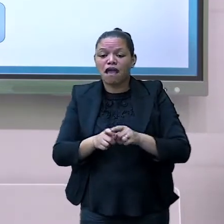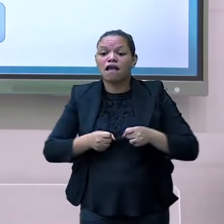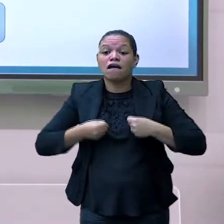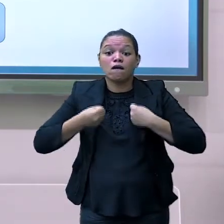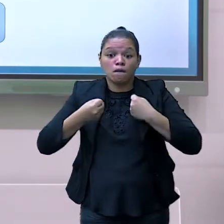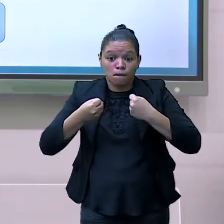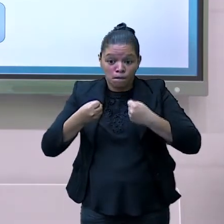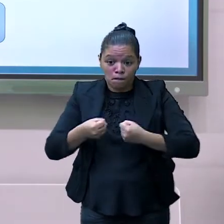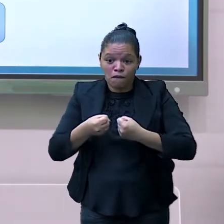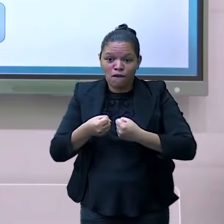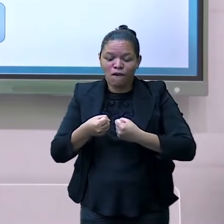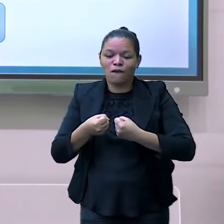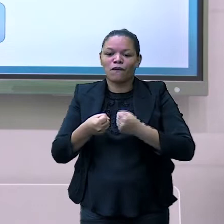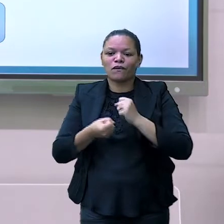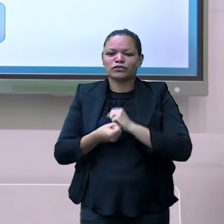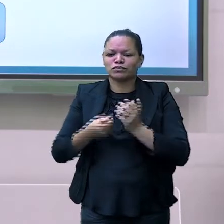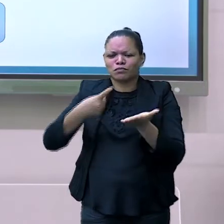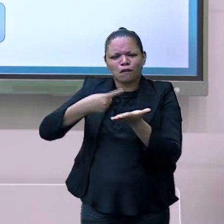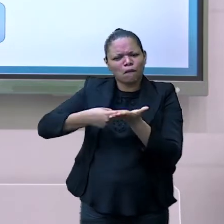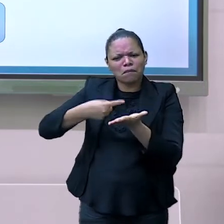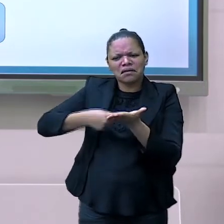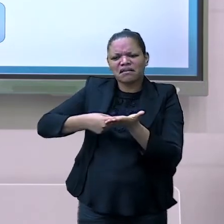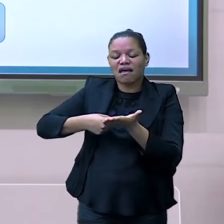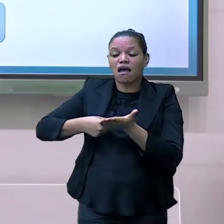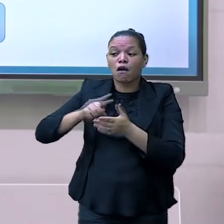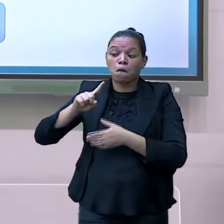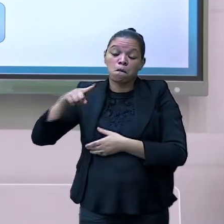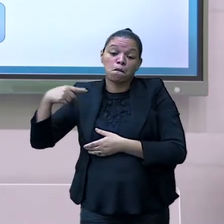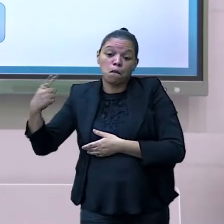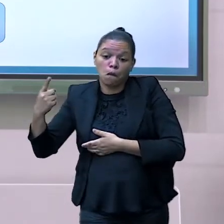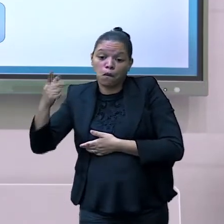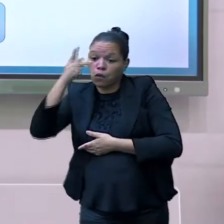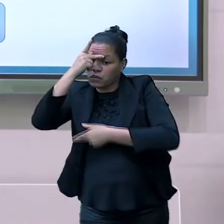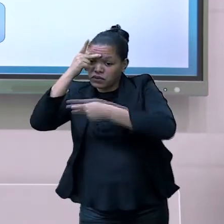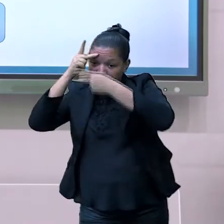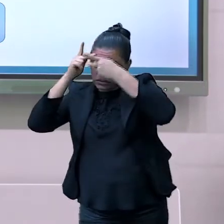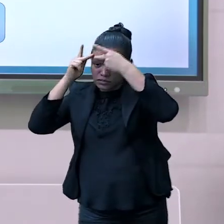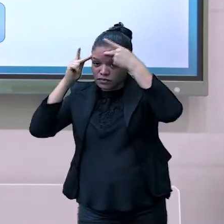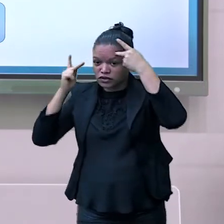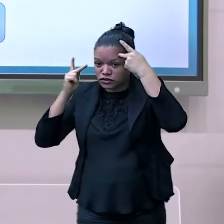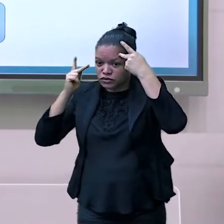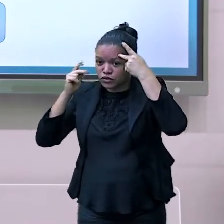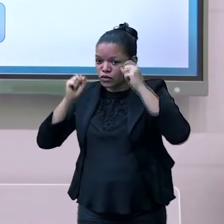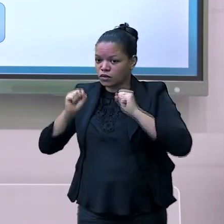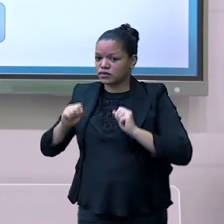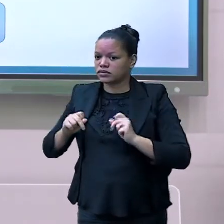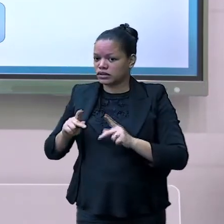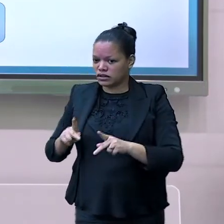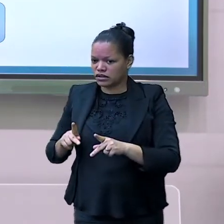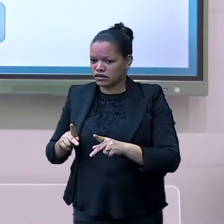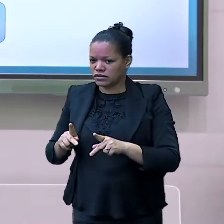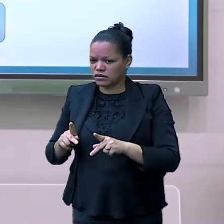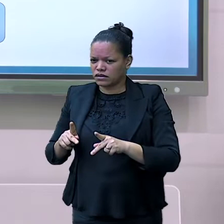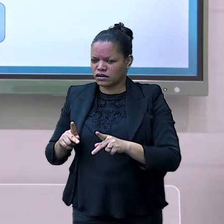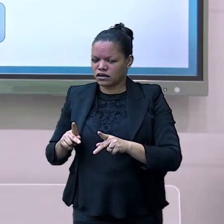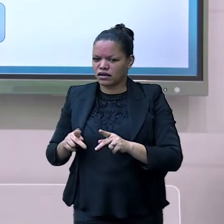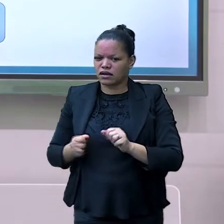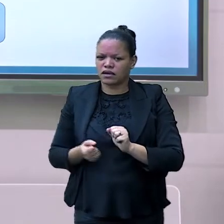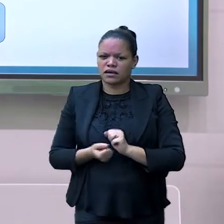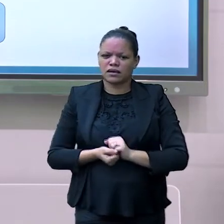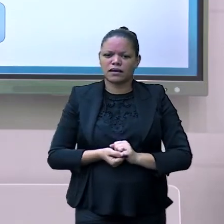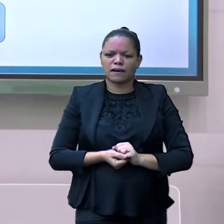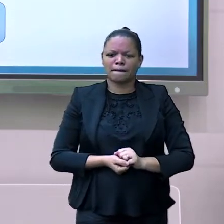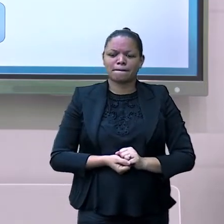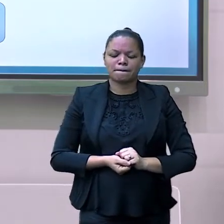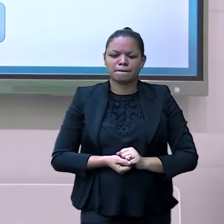outras pessoas, né, revendedores, que vão trazer esse produto, né, ou a informação, e aí eu vou fazer essa negociação para